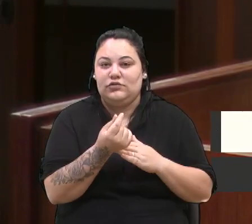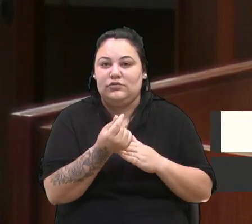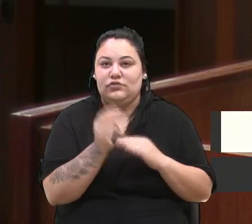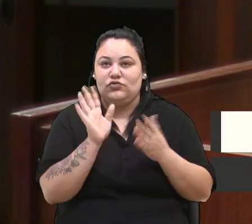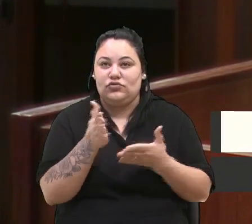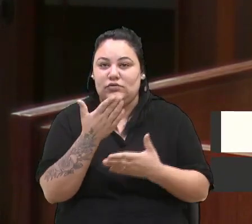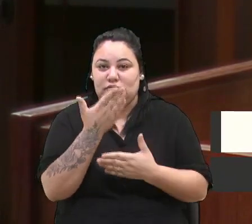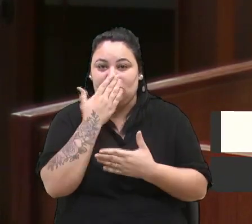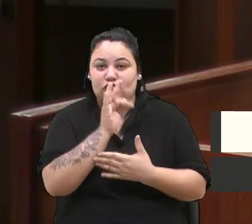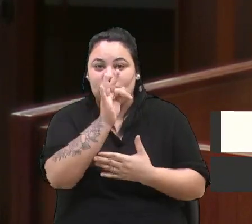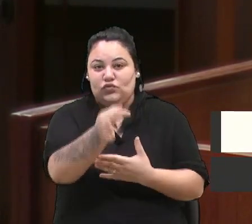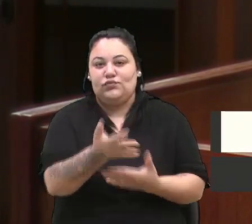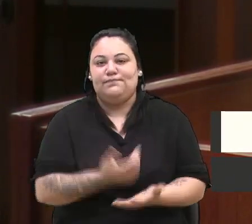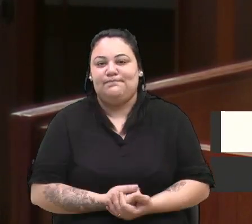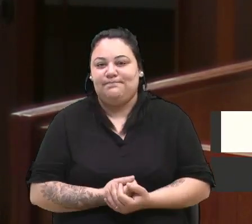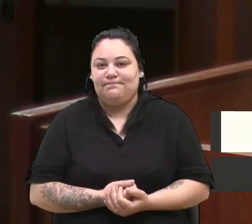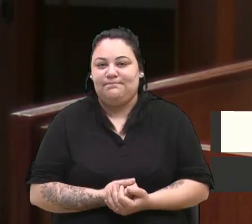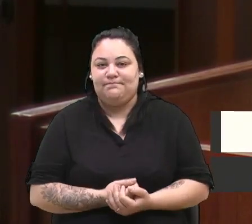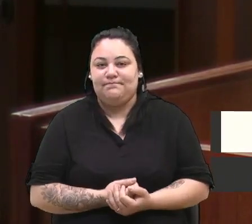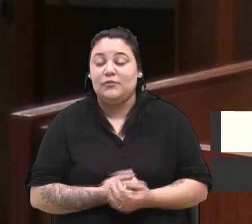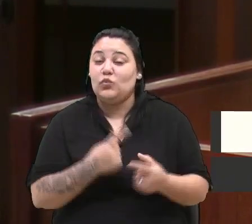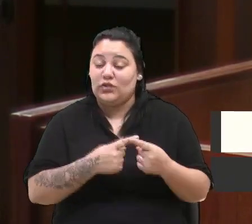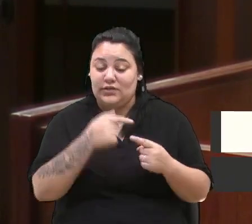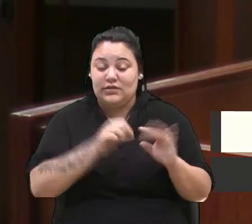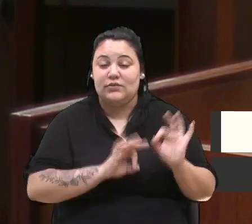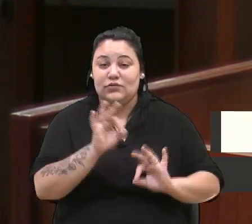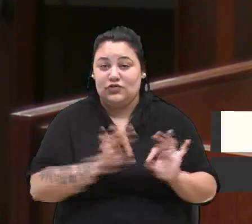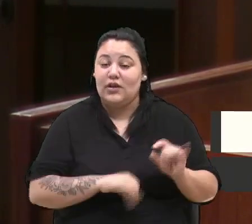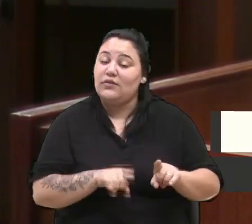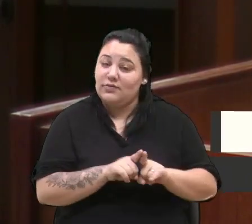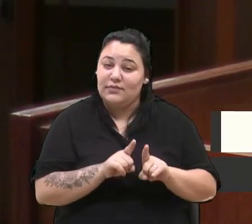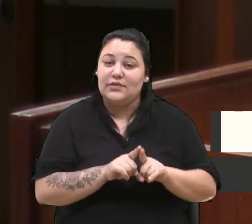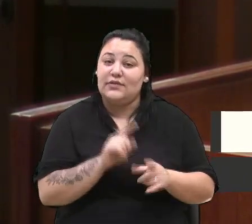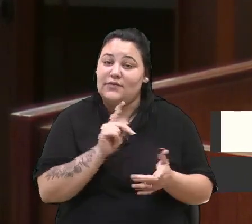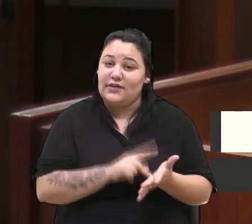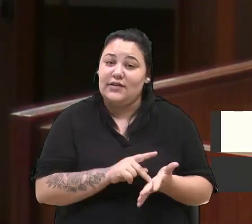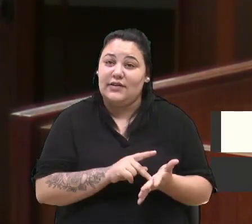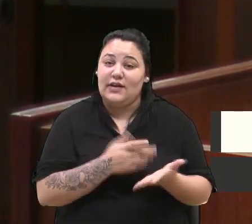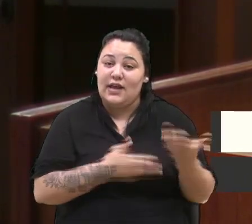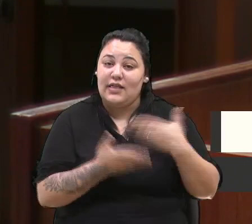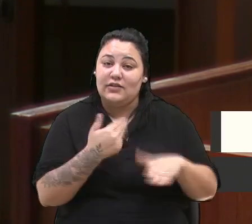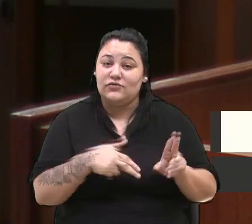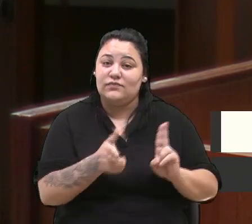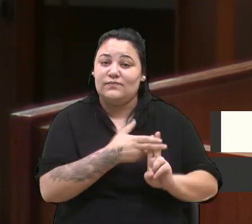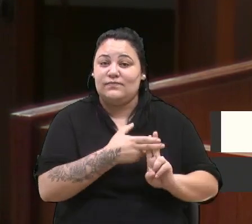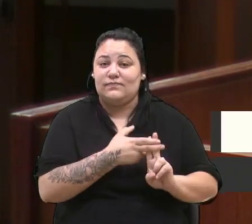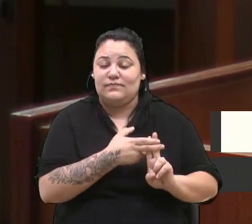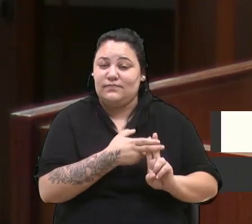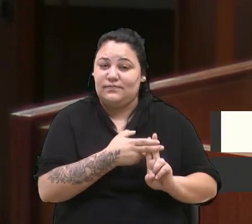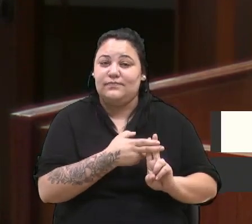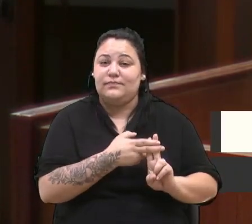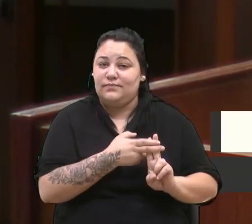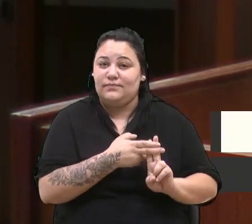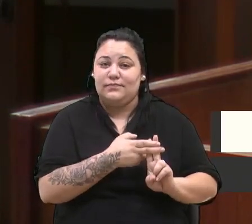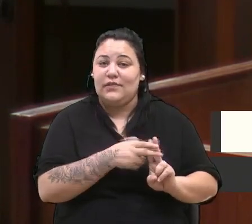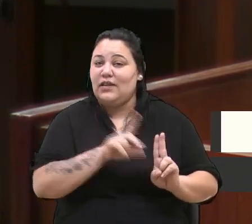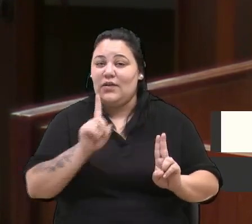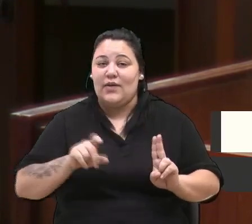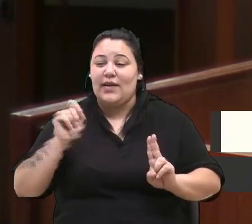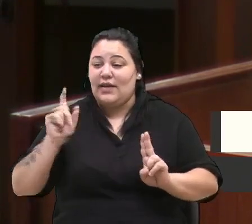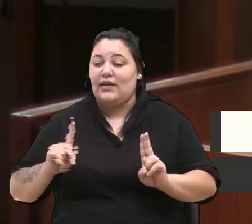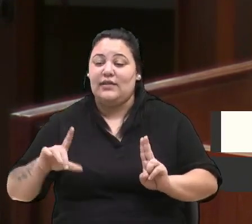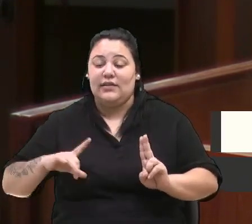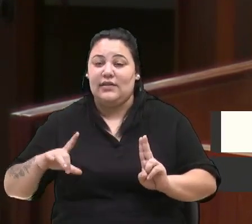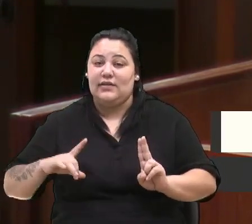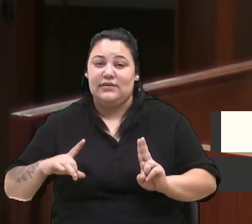frente. Porque esse projeto, inclusive, ele contempla o SUS. Não é para quem ganha, talvez,